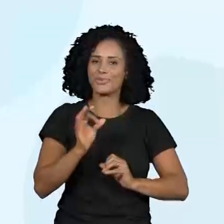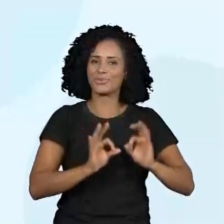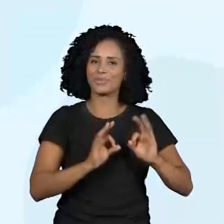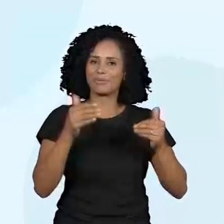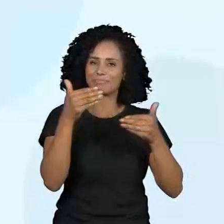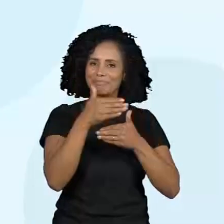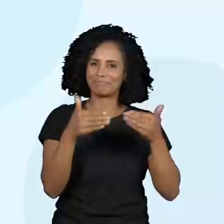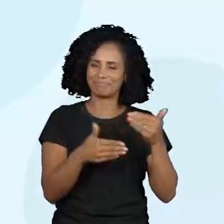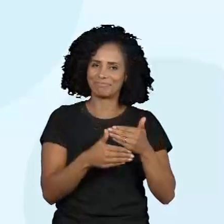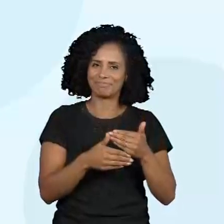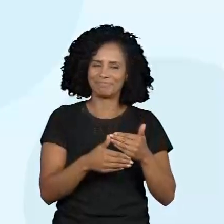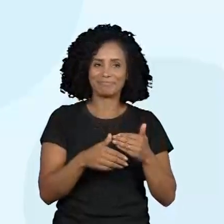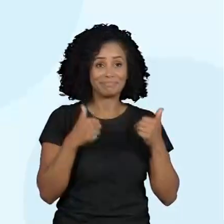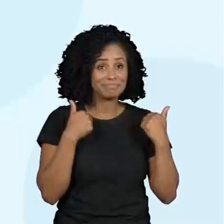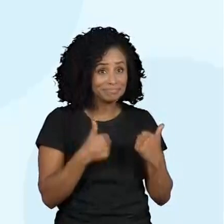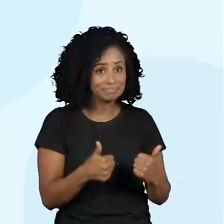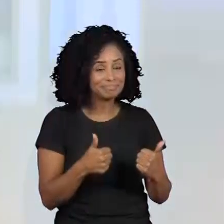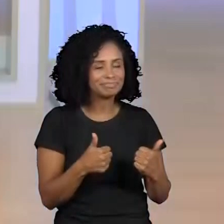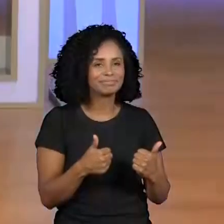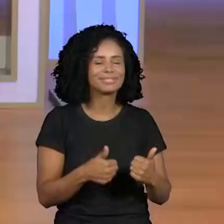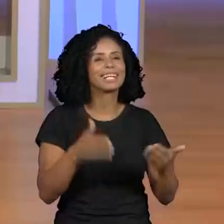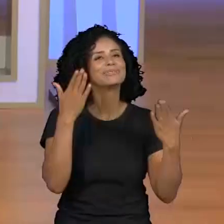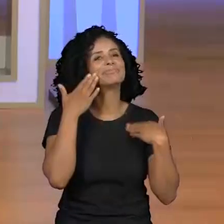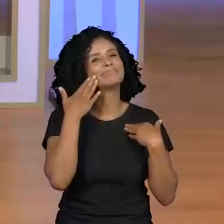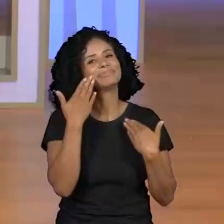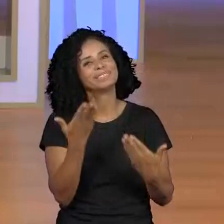aulas, certo? Gente, muito